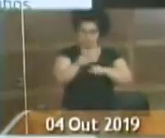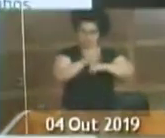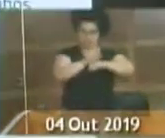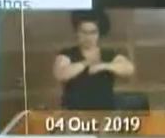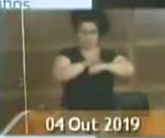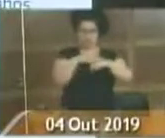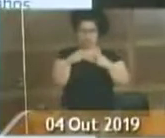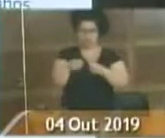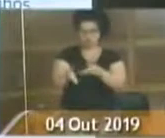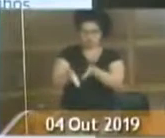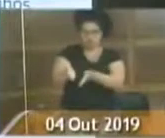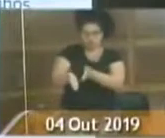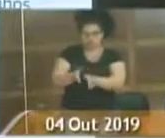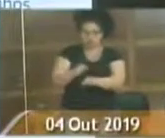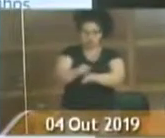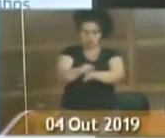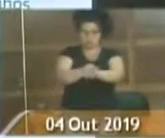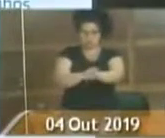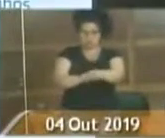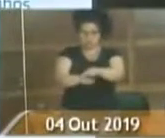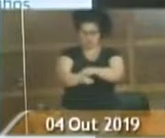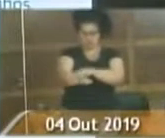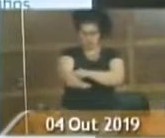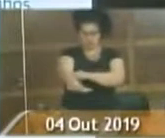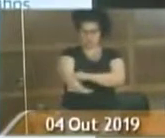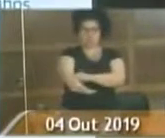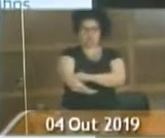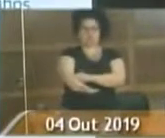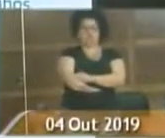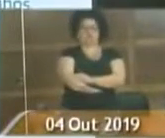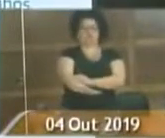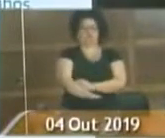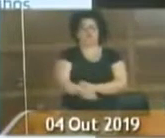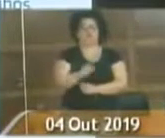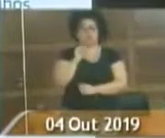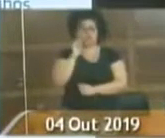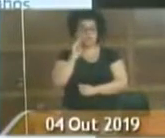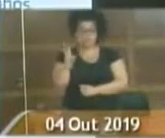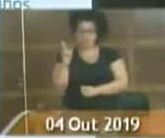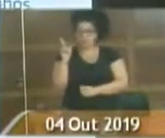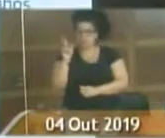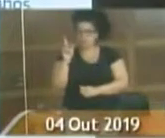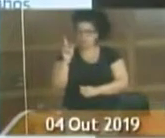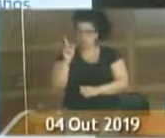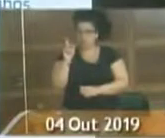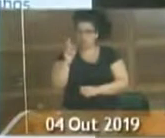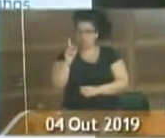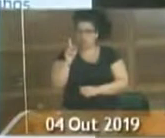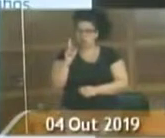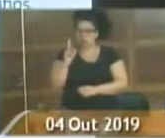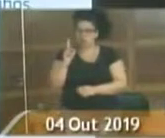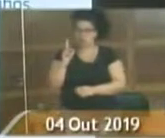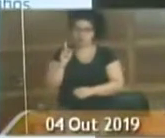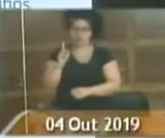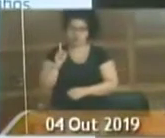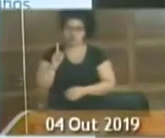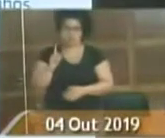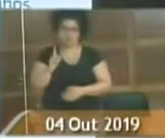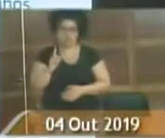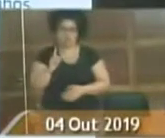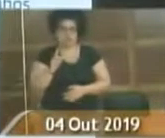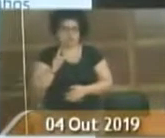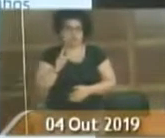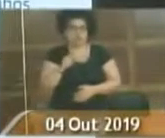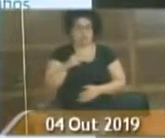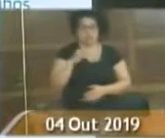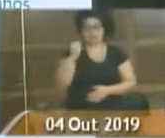devem ser manipulados com luva, igual eu falei, tá? Se vocês verem um gato... Não, depois eu vou falar esse recado. Ó, uma